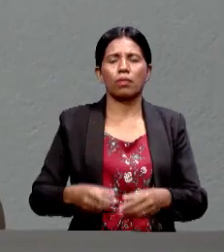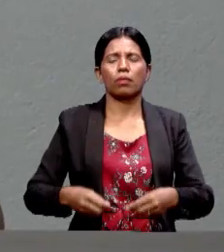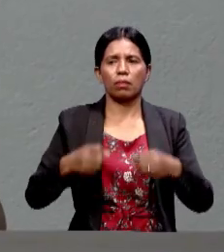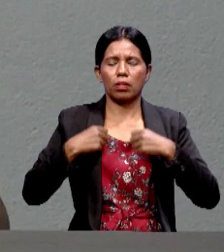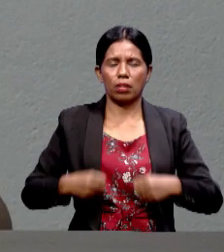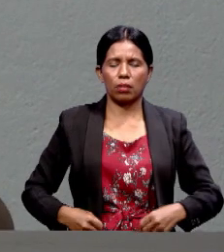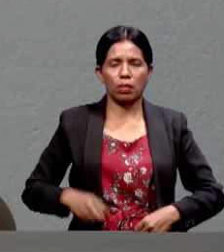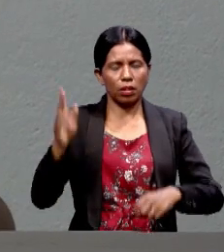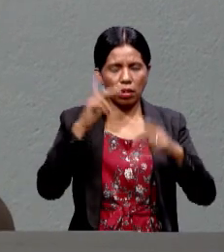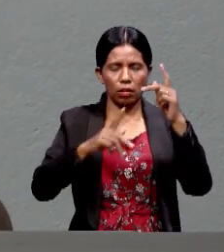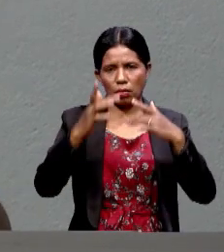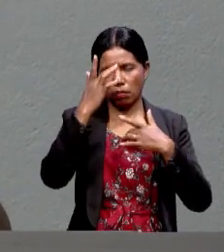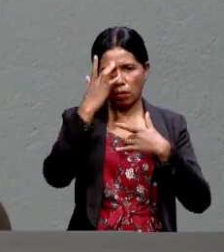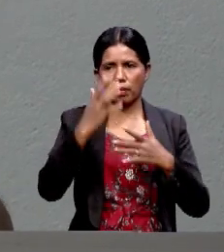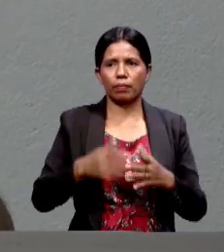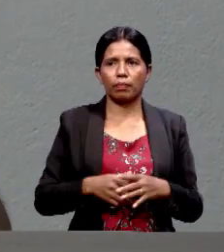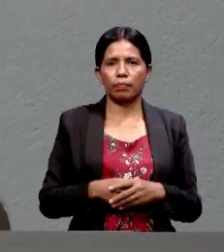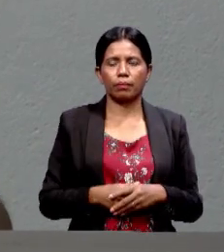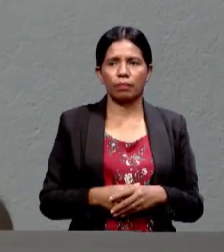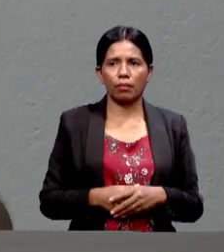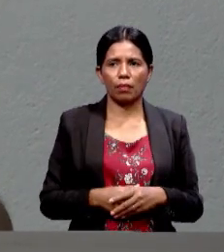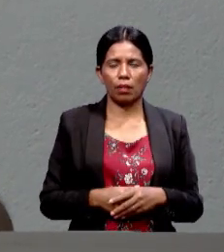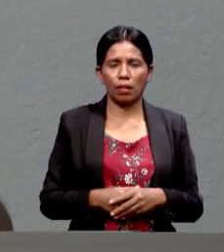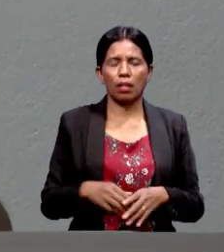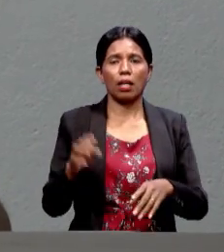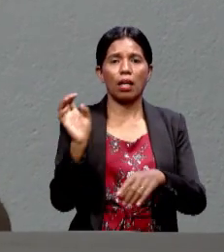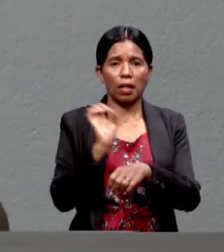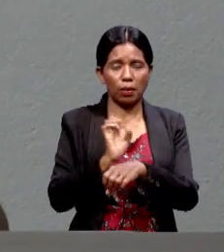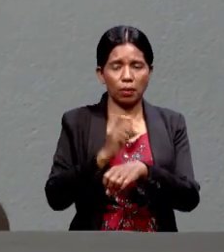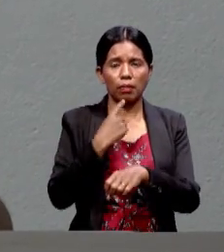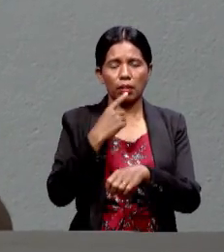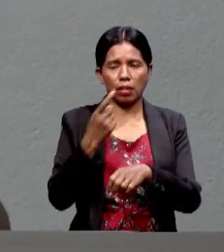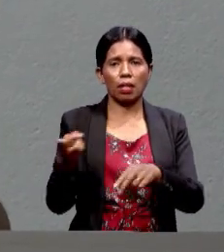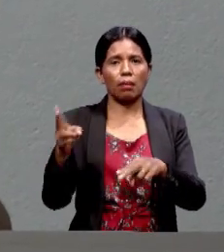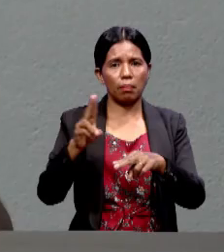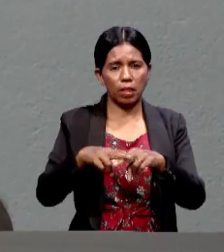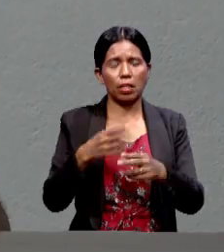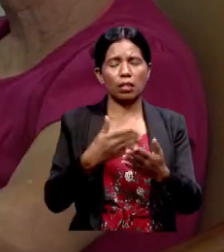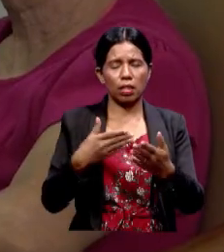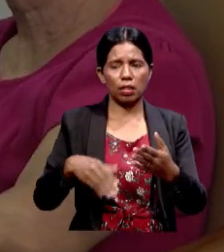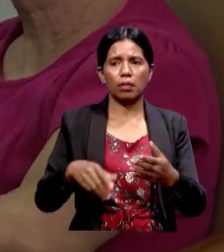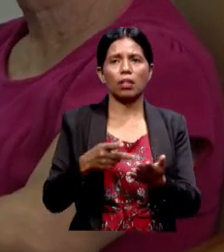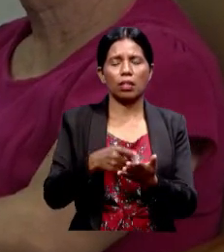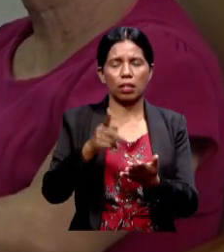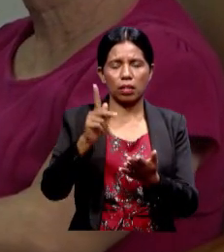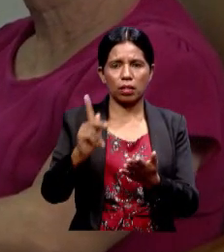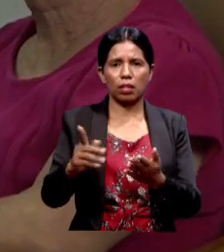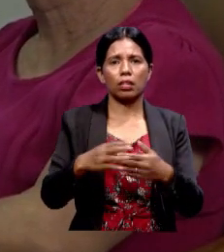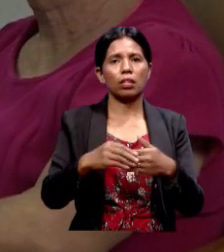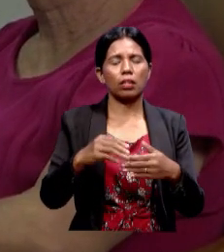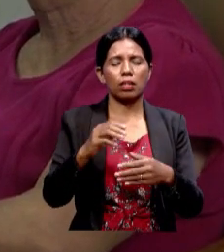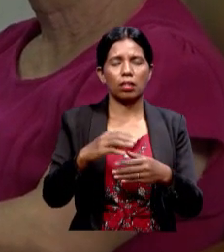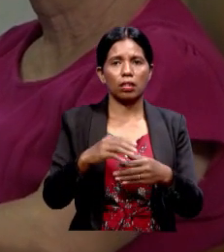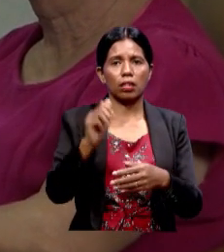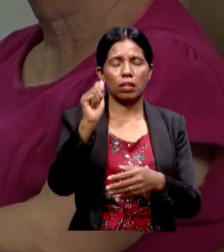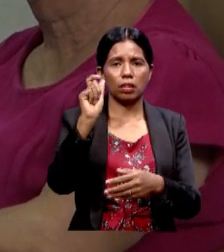no causa moras rang midar. Operador economia CRNB inventa sa sanfolin se multa mínimo dolarion ida to